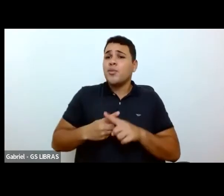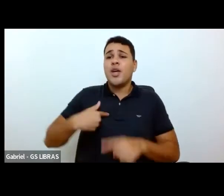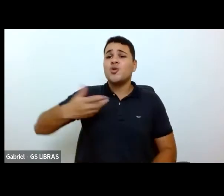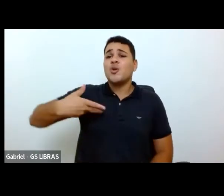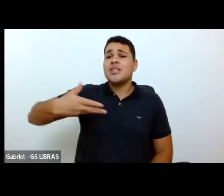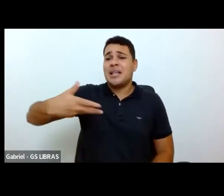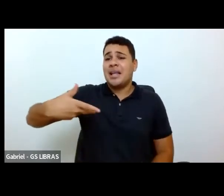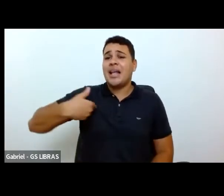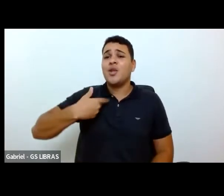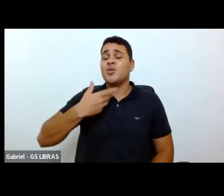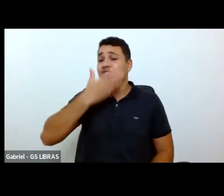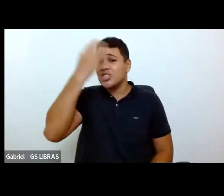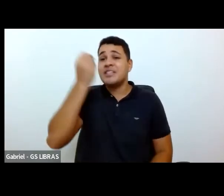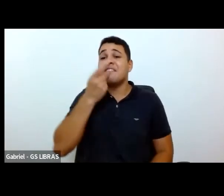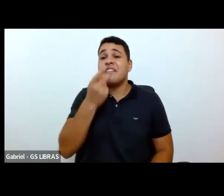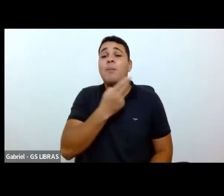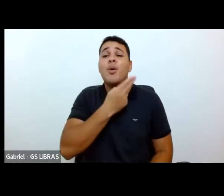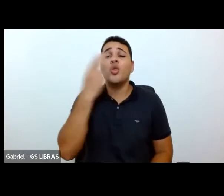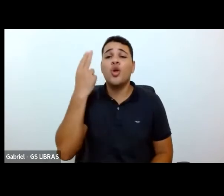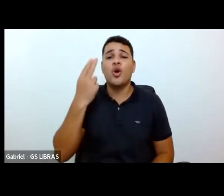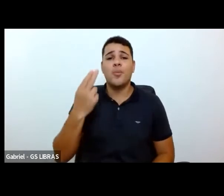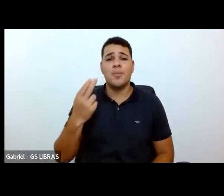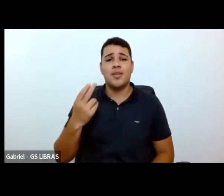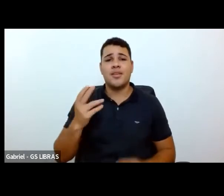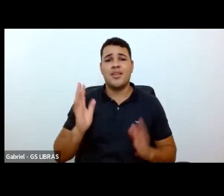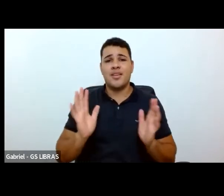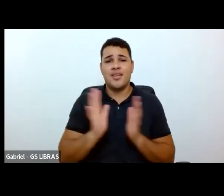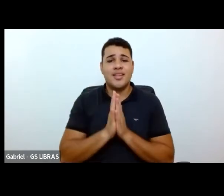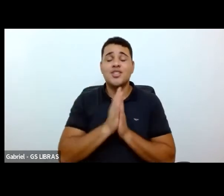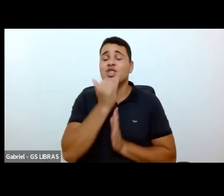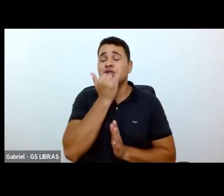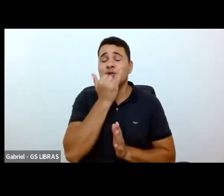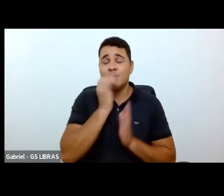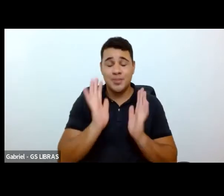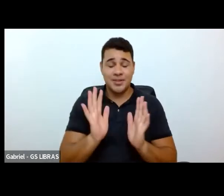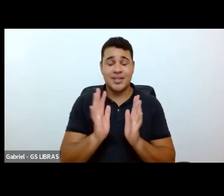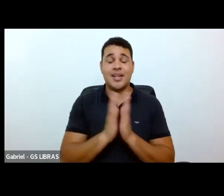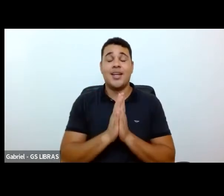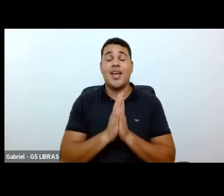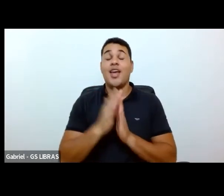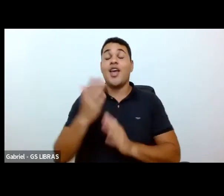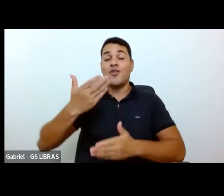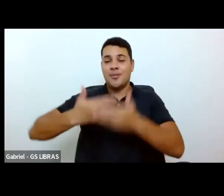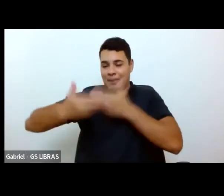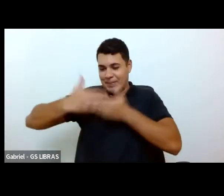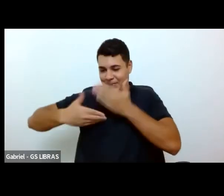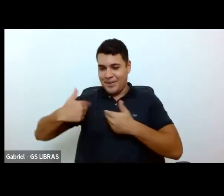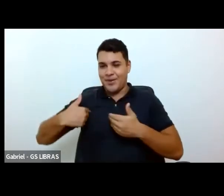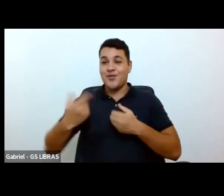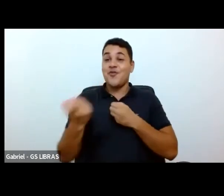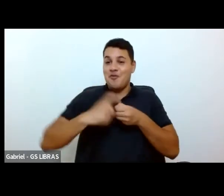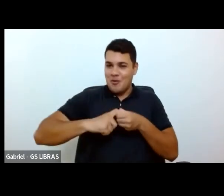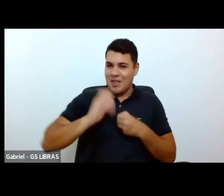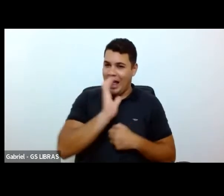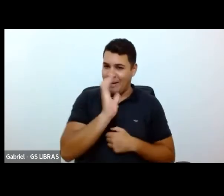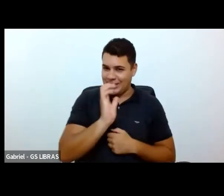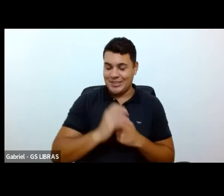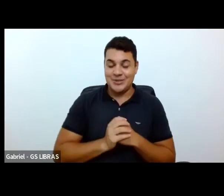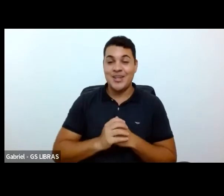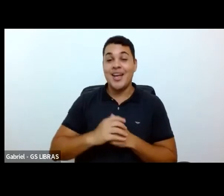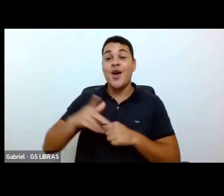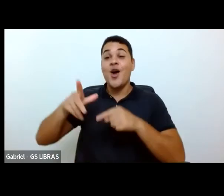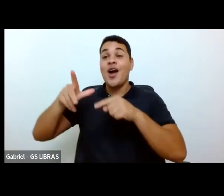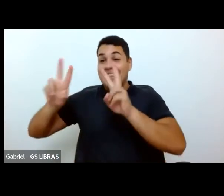eu sou uma pessoa acelerada, peço desculpas a todos. Bem, eu nem me apresentei, deixa eu só me descrever rapidinho, cortando o fluxo da conversa